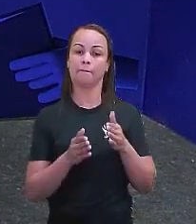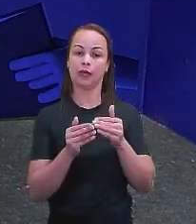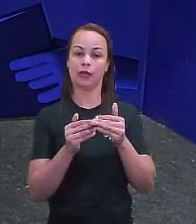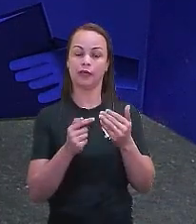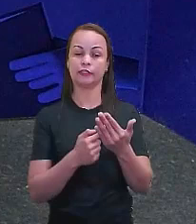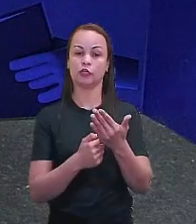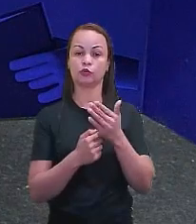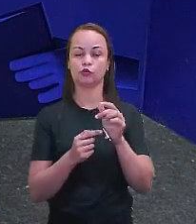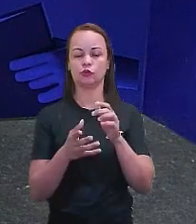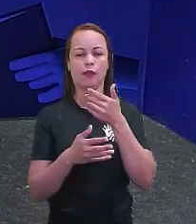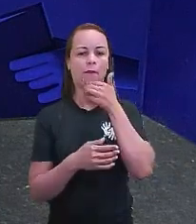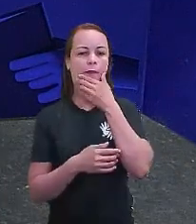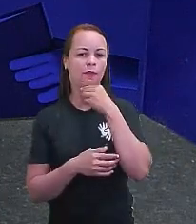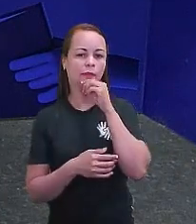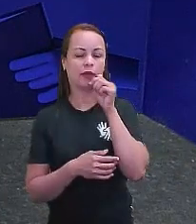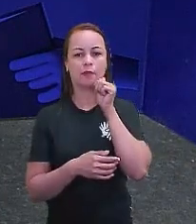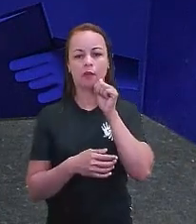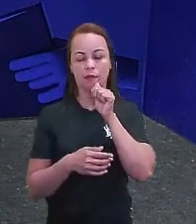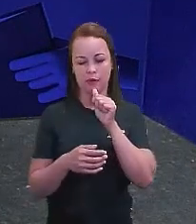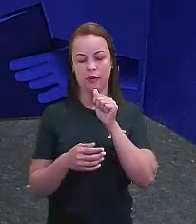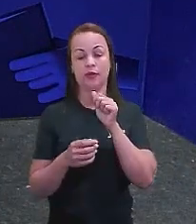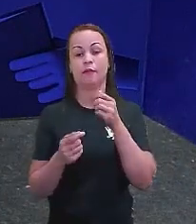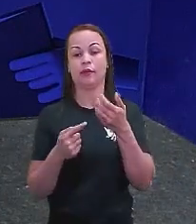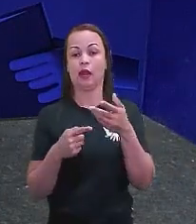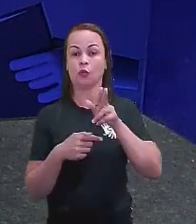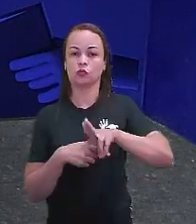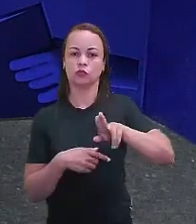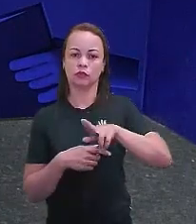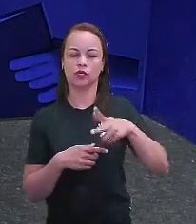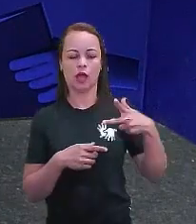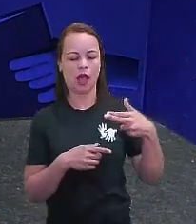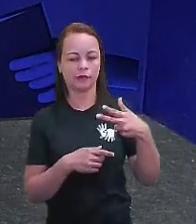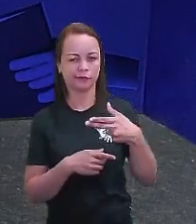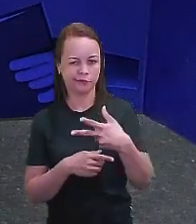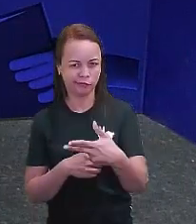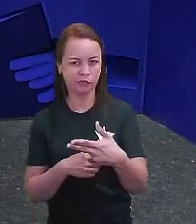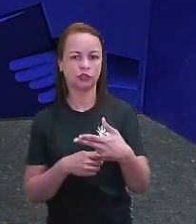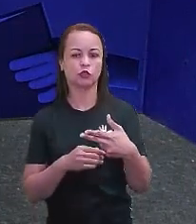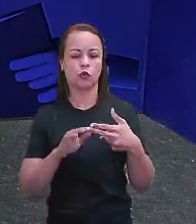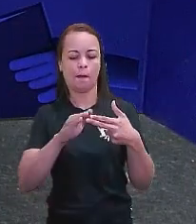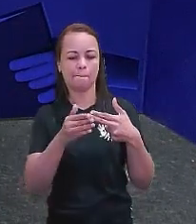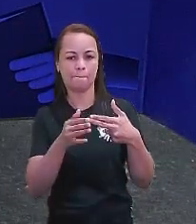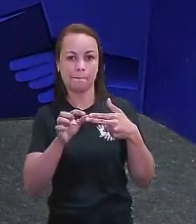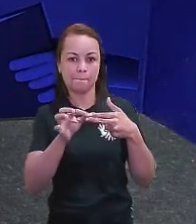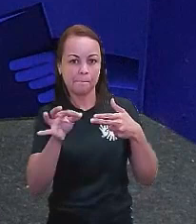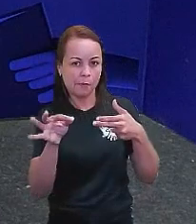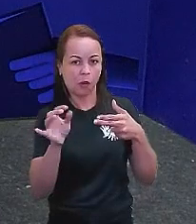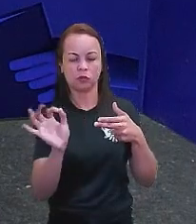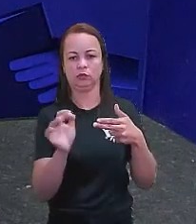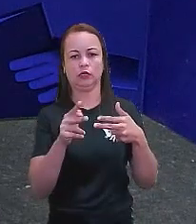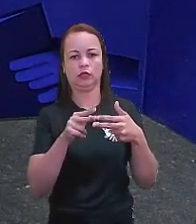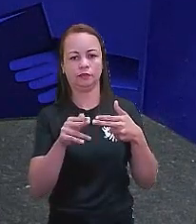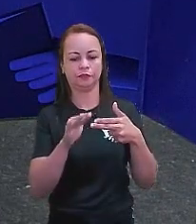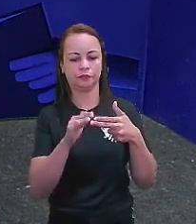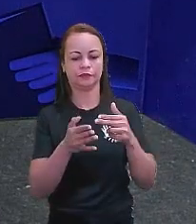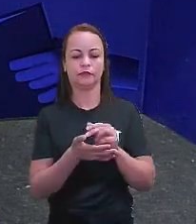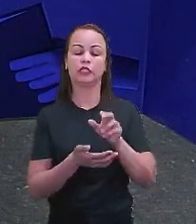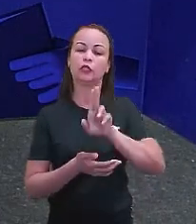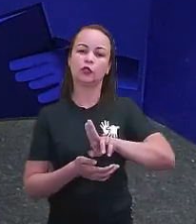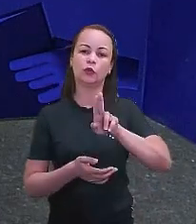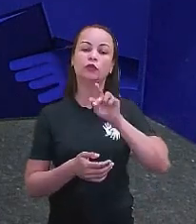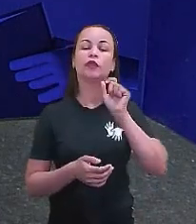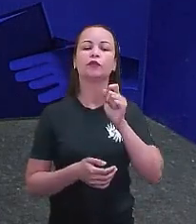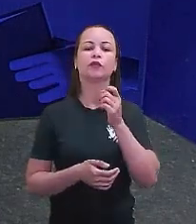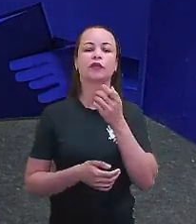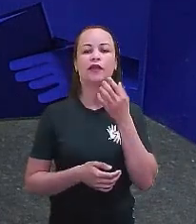utilizar tesoura sem ponta, tá? Para não se machucar. E para que você possa decorar do jeito que você quiser, utilizando